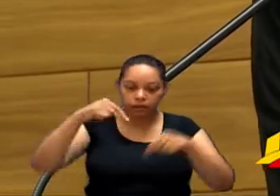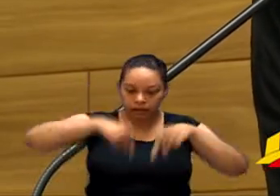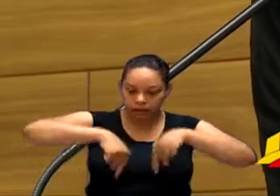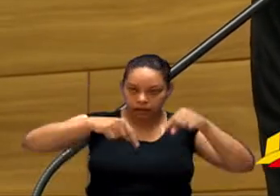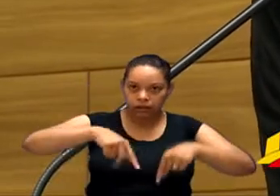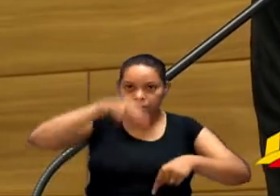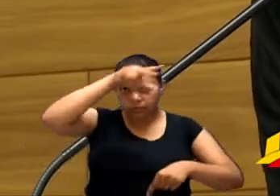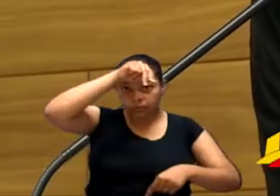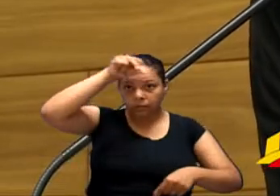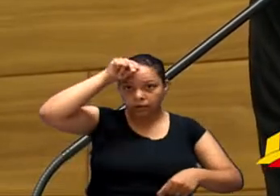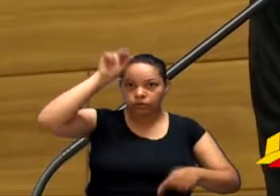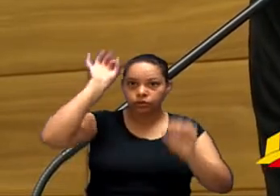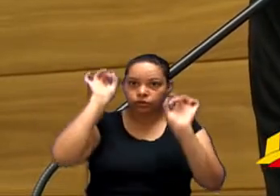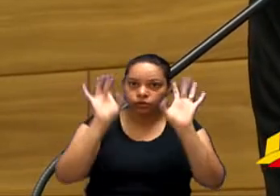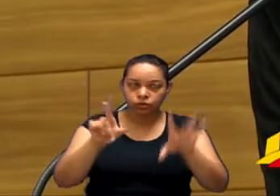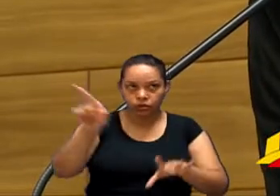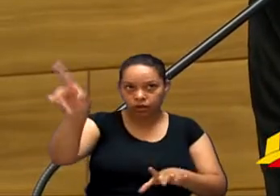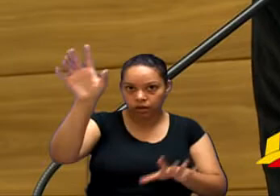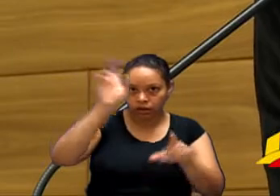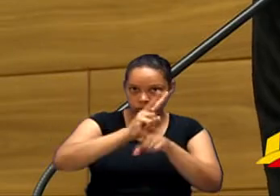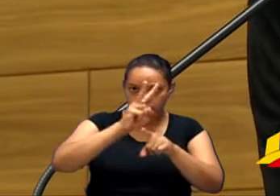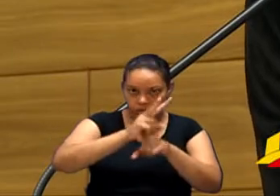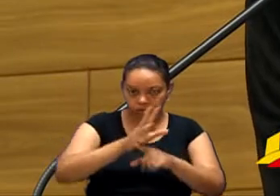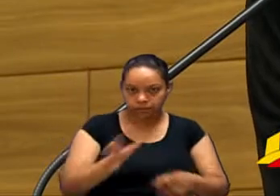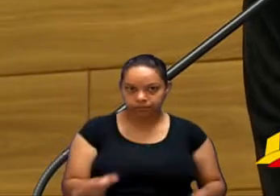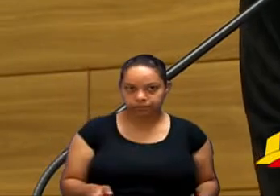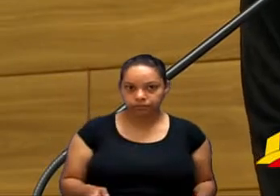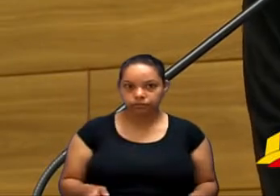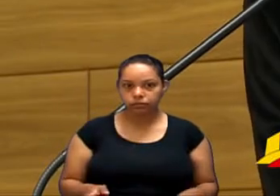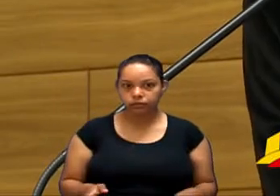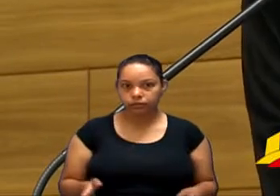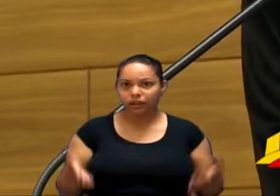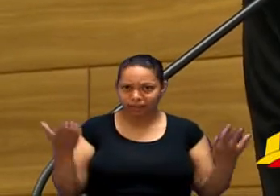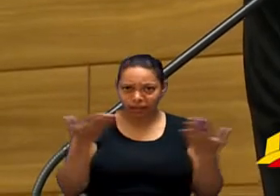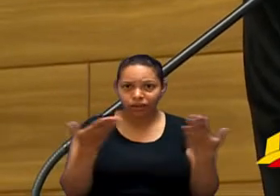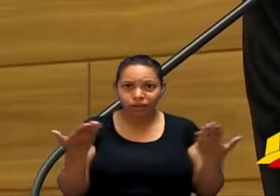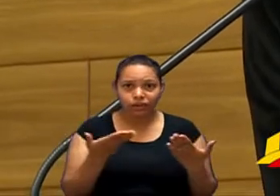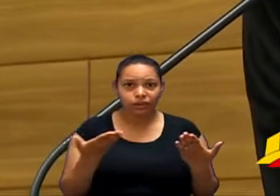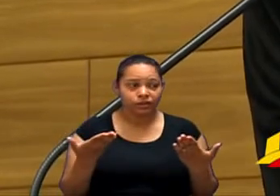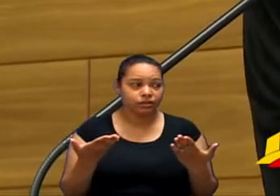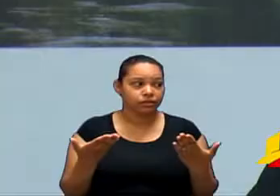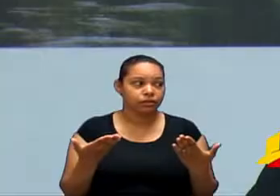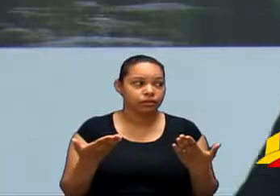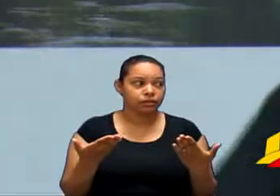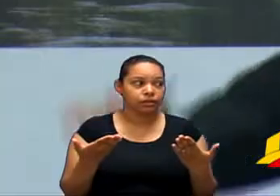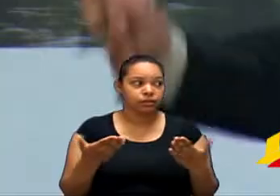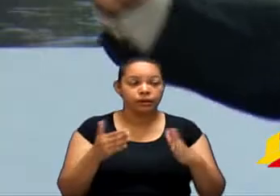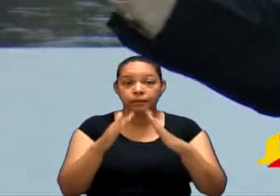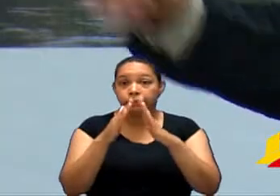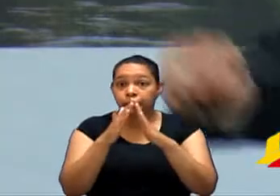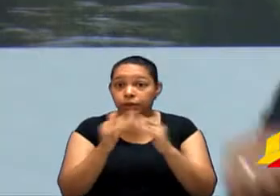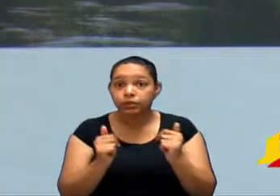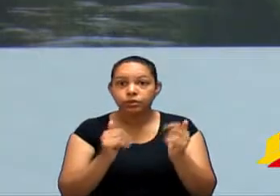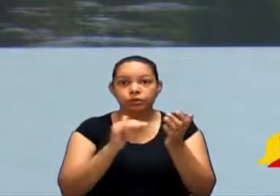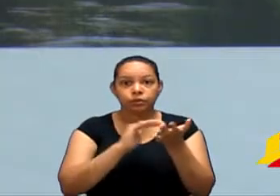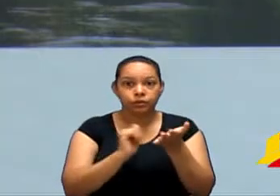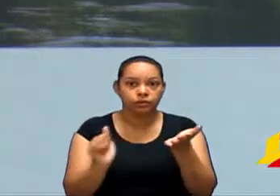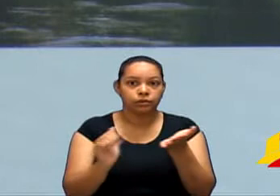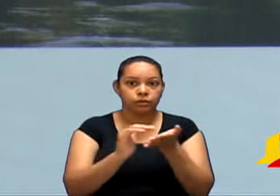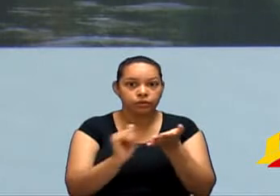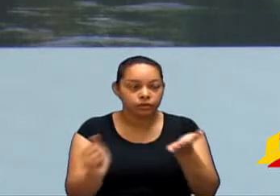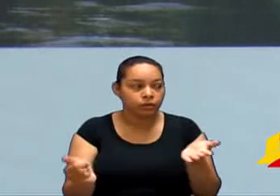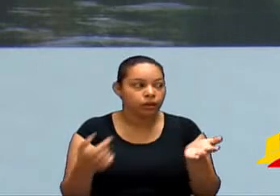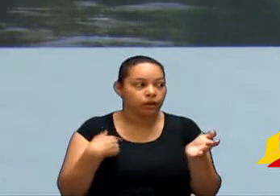vossa excelência conversou com o prefeito sobre esse projeto que é recente foi agora exceção para me